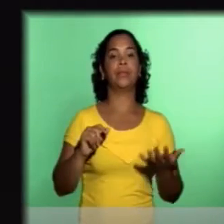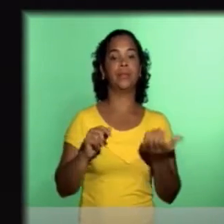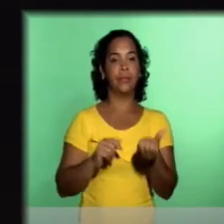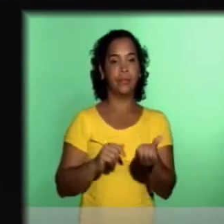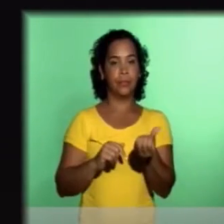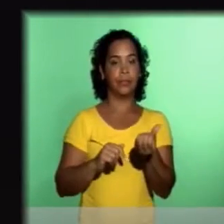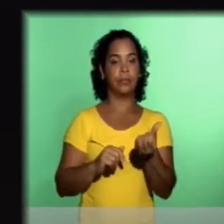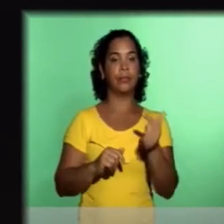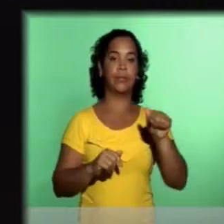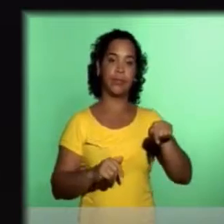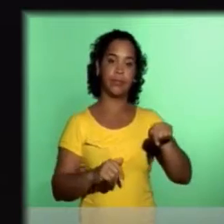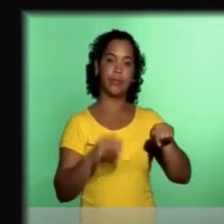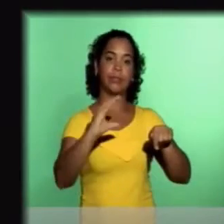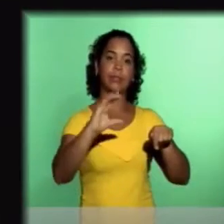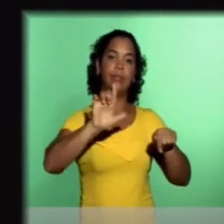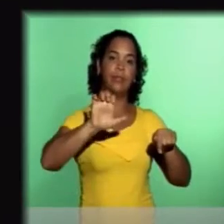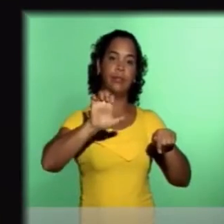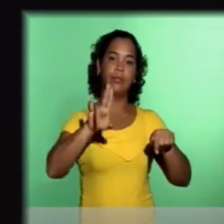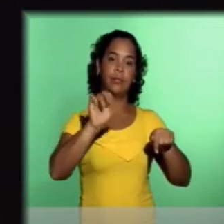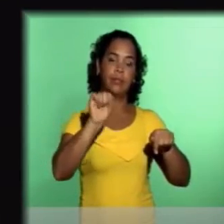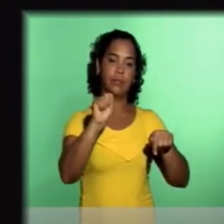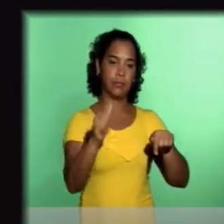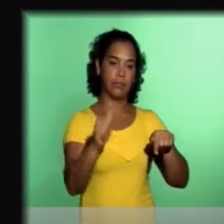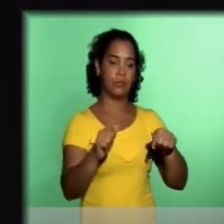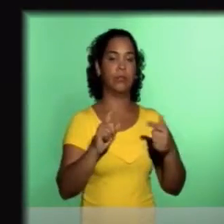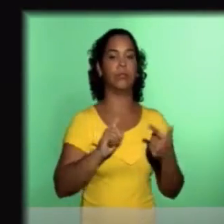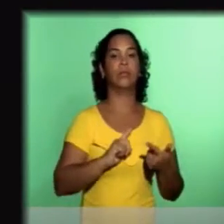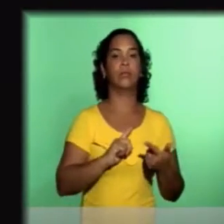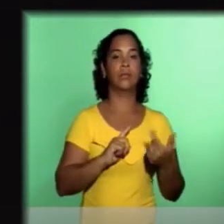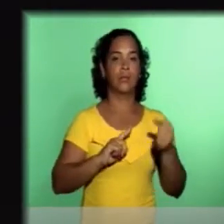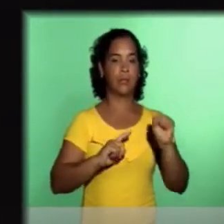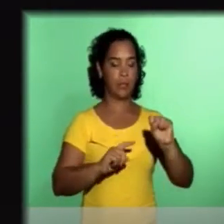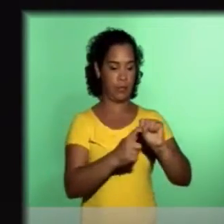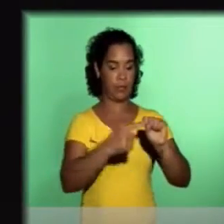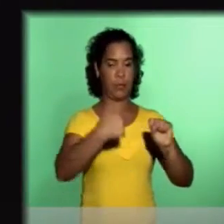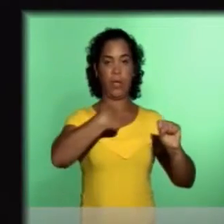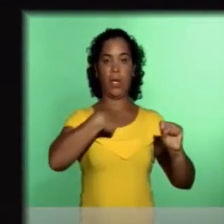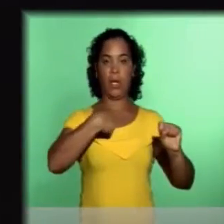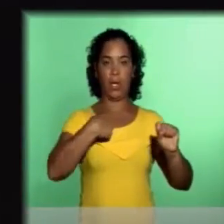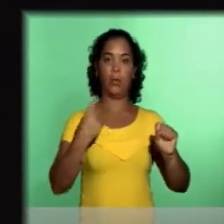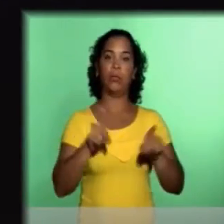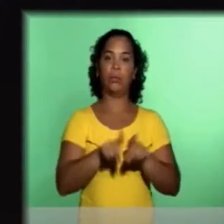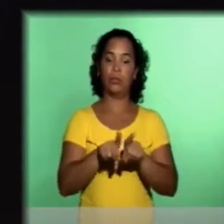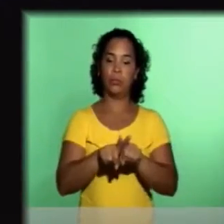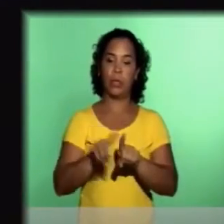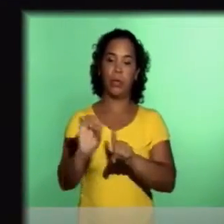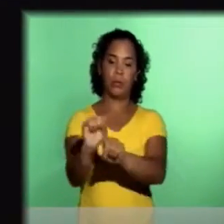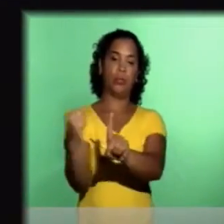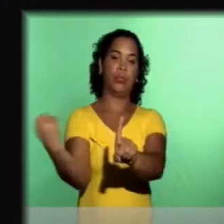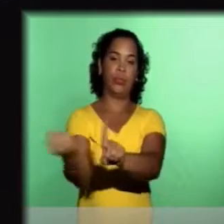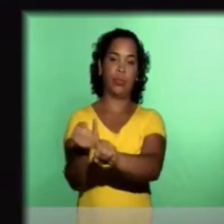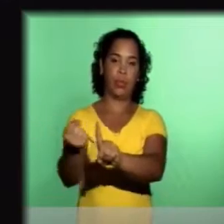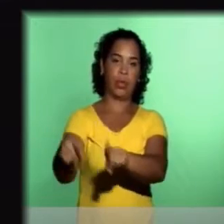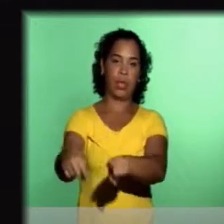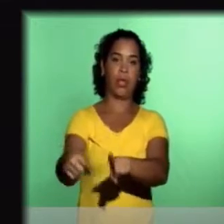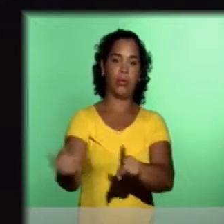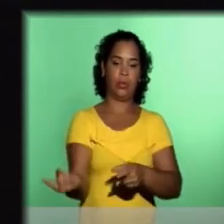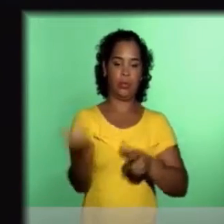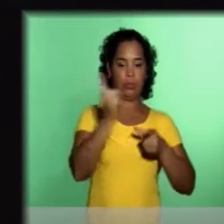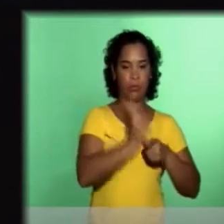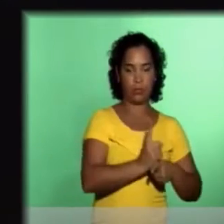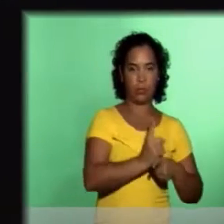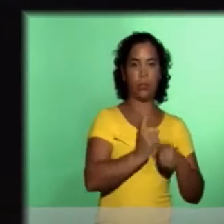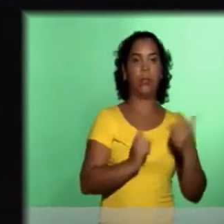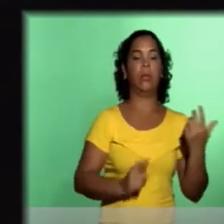gestores municipais, Cleusa Repúlio, né, presidente da UNDIME, e por mim, como membro da sociedade civil. Então, o processo